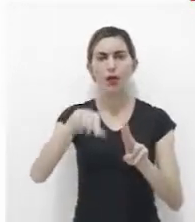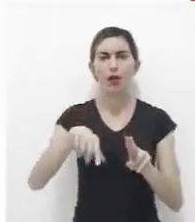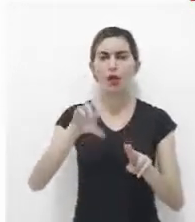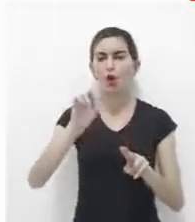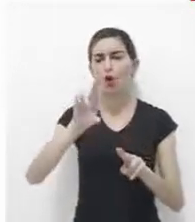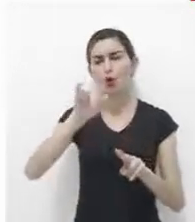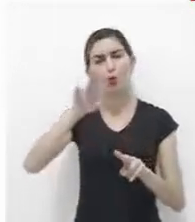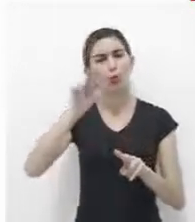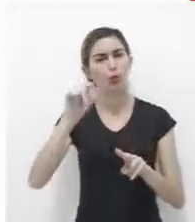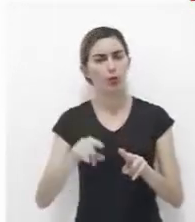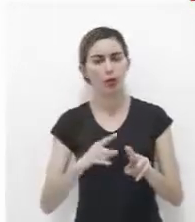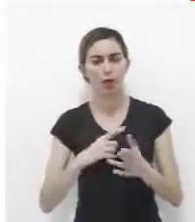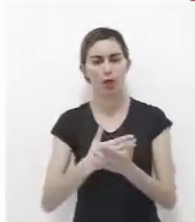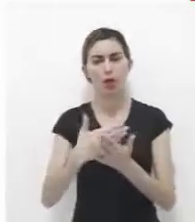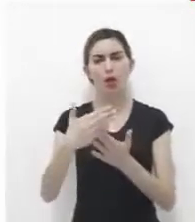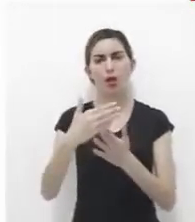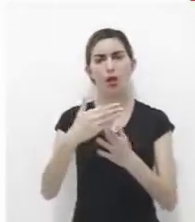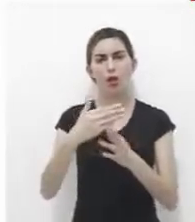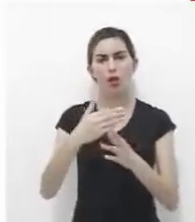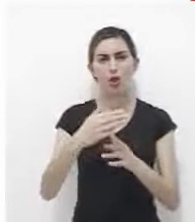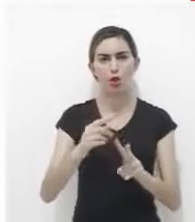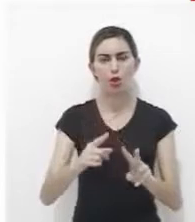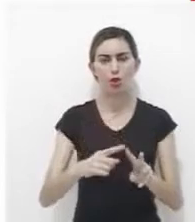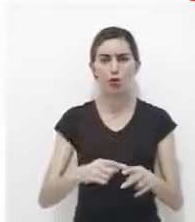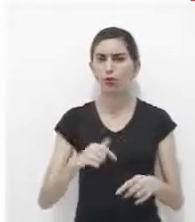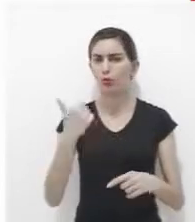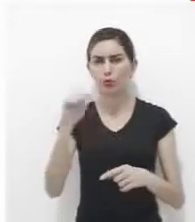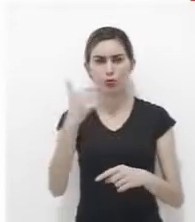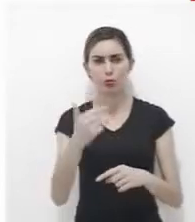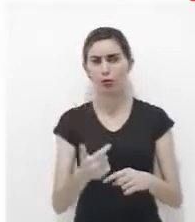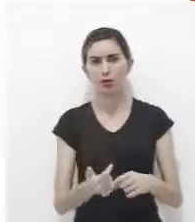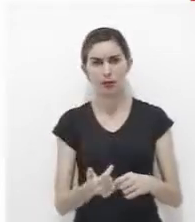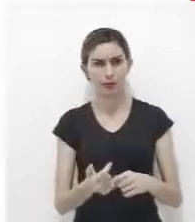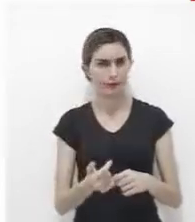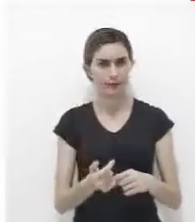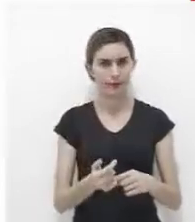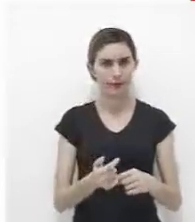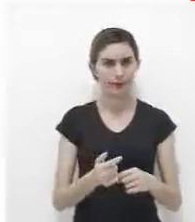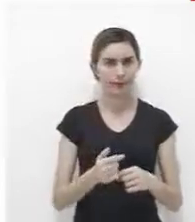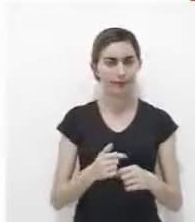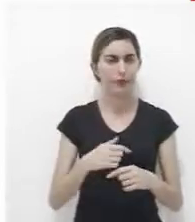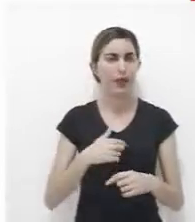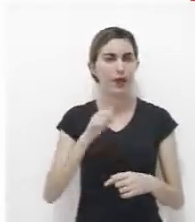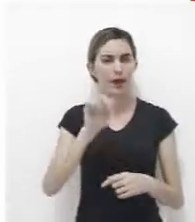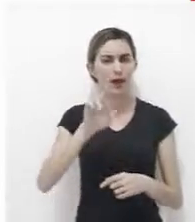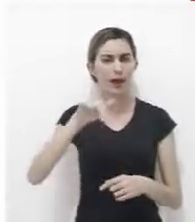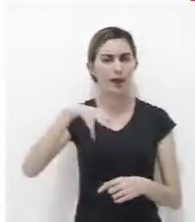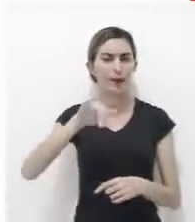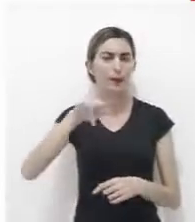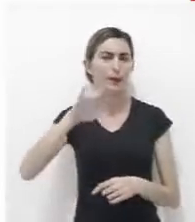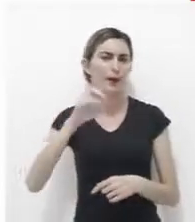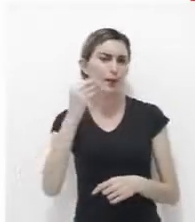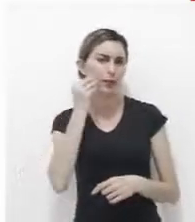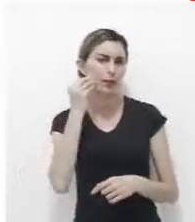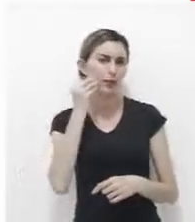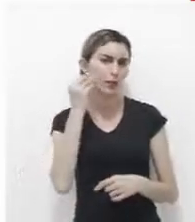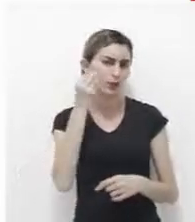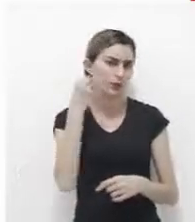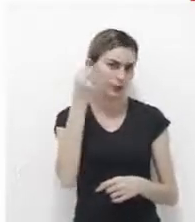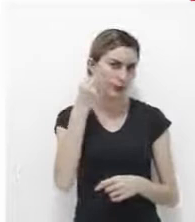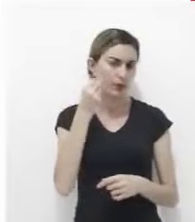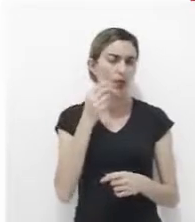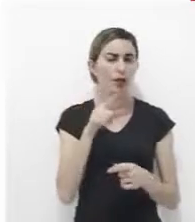é oriunda, tem a sua origem na razão de 2 inteiros. Isso não é o caminho. Arquimedes, quando ele fez